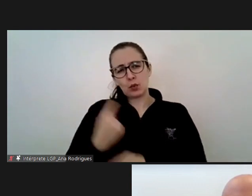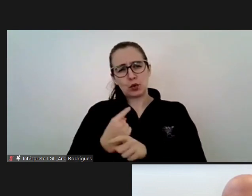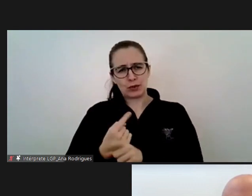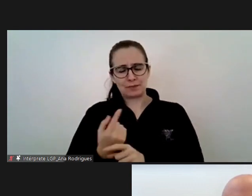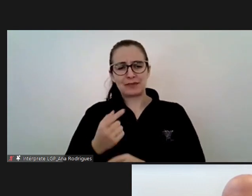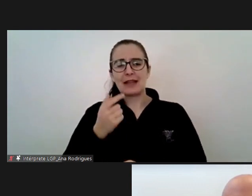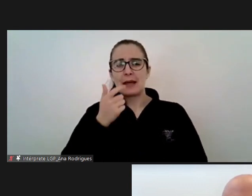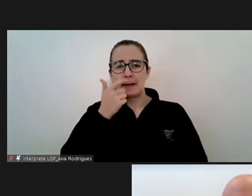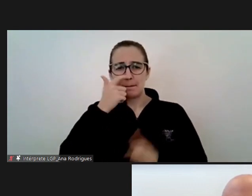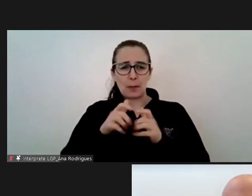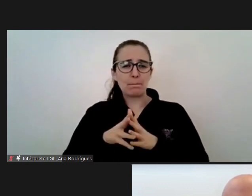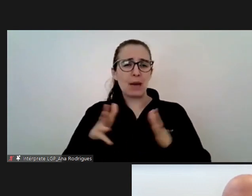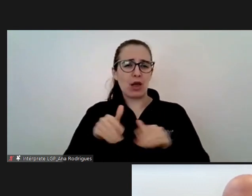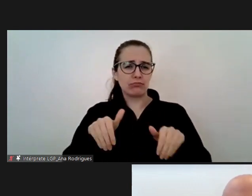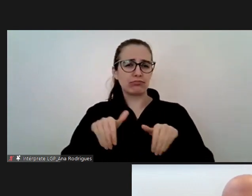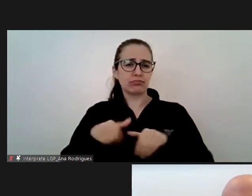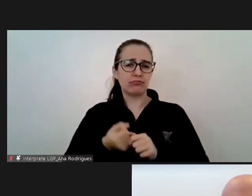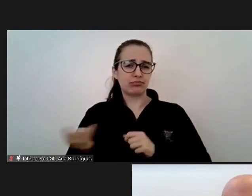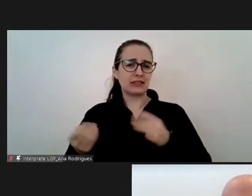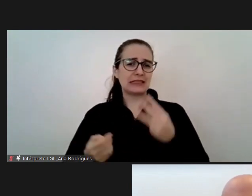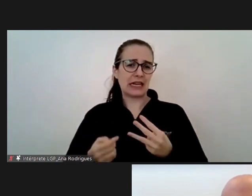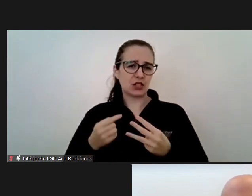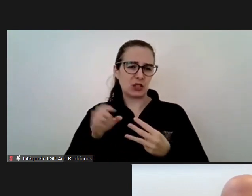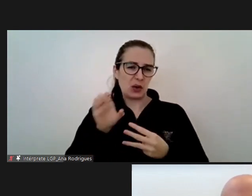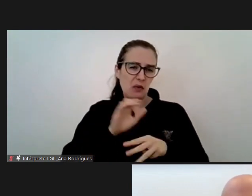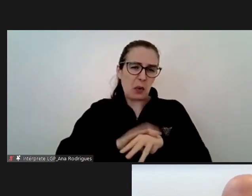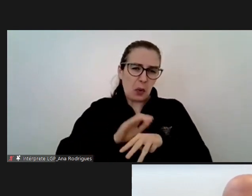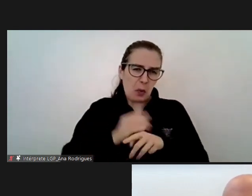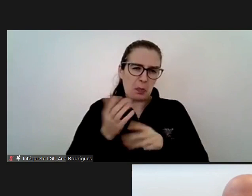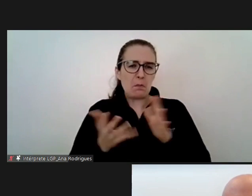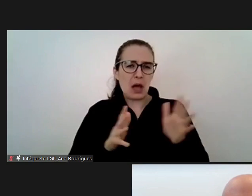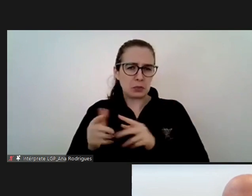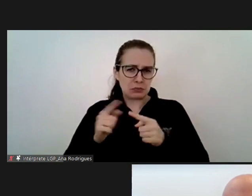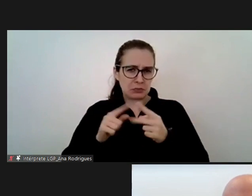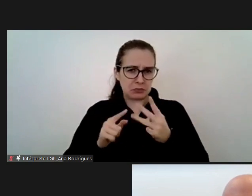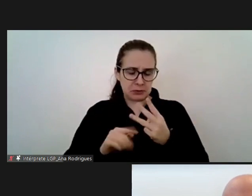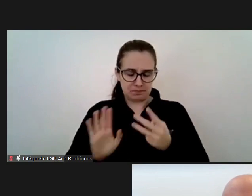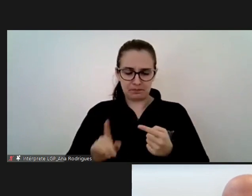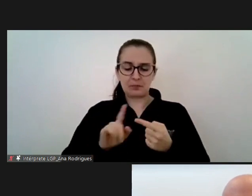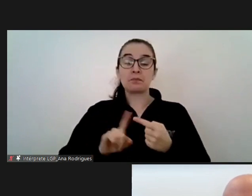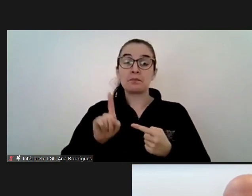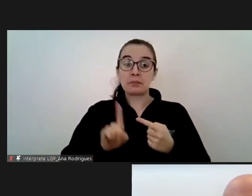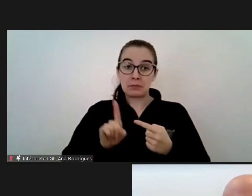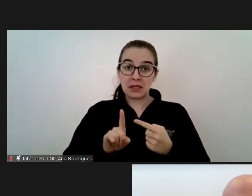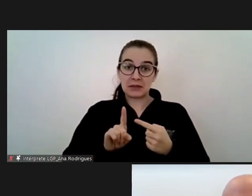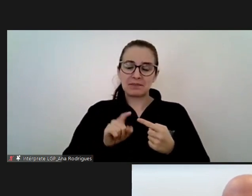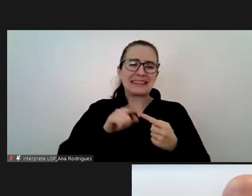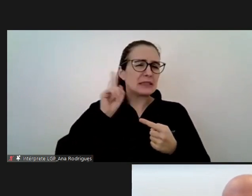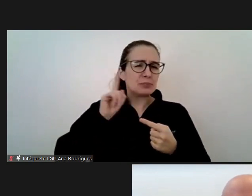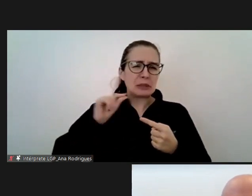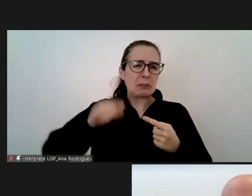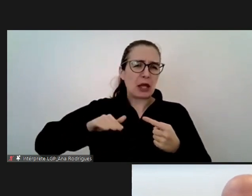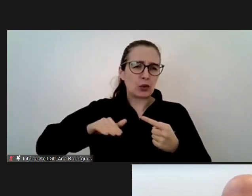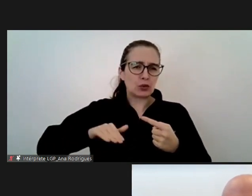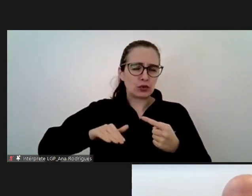para as pessoas absterem e, portanto, não terem participação ativa numa democracia representativa. Uma, e talvez, vou começar pela menos importante para acabar na